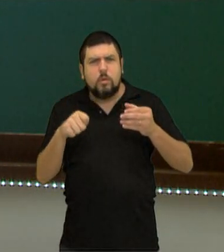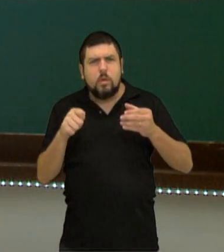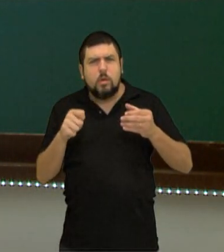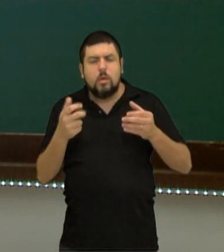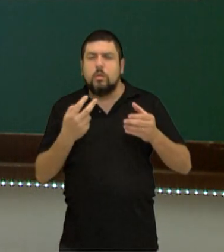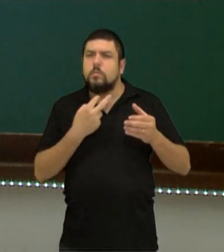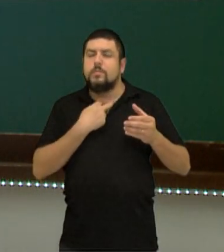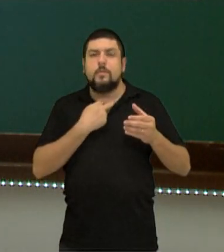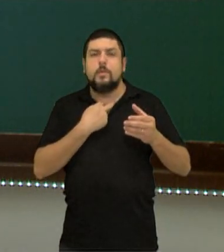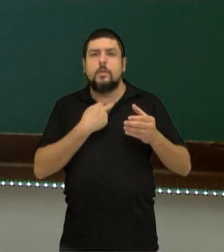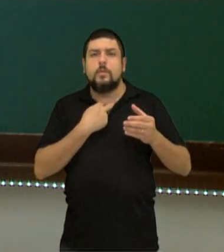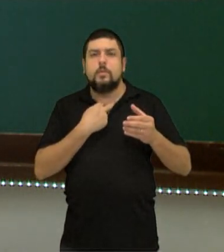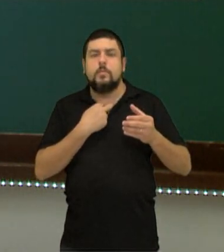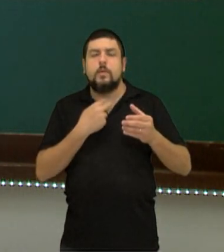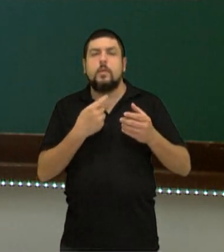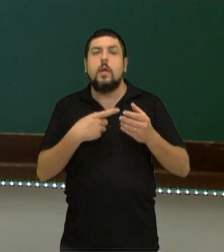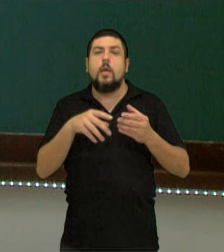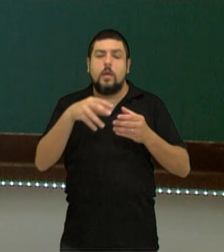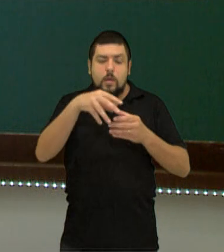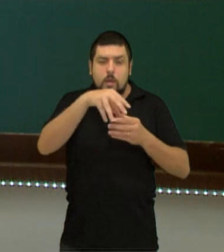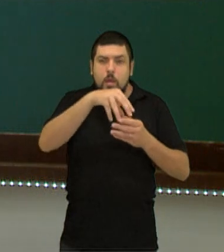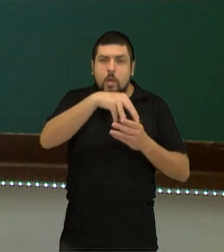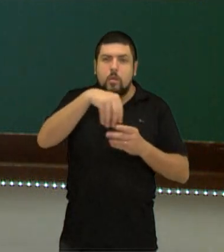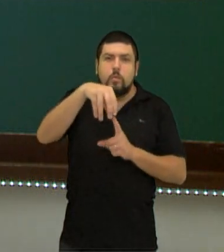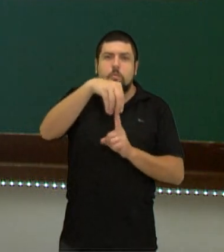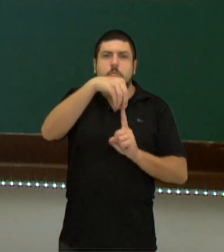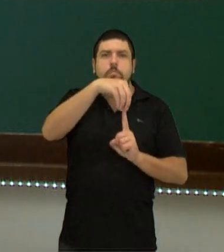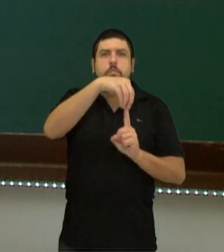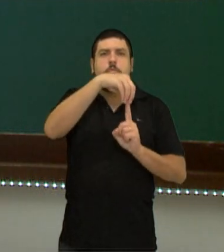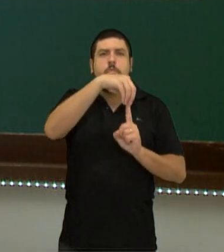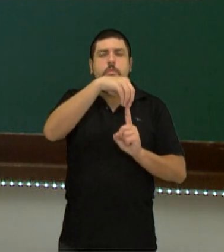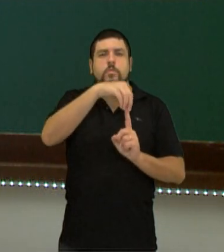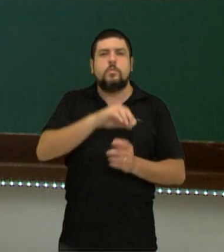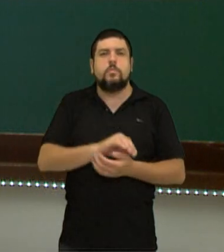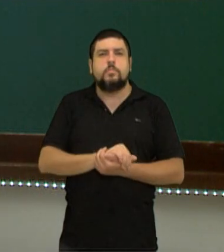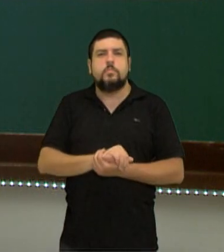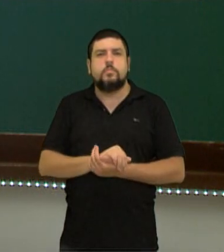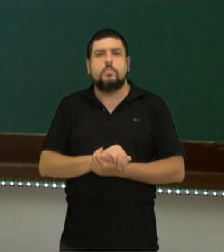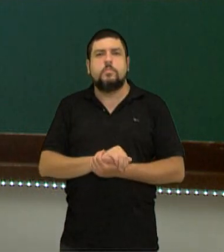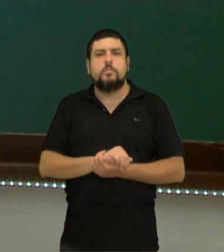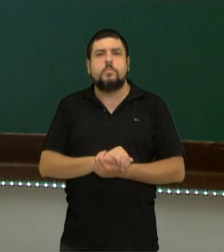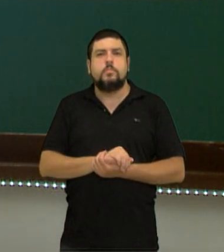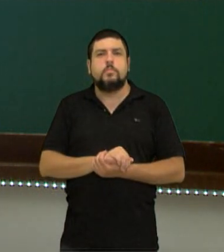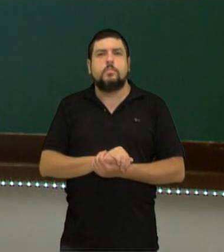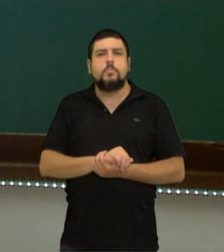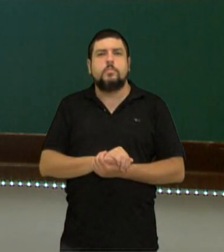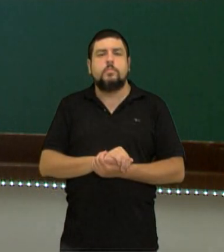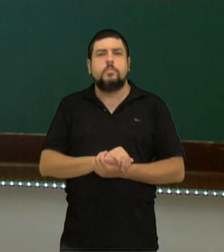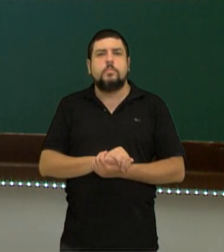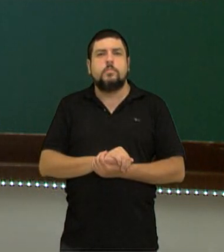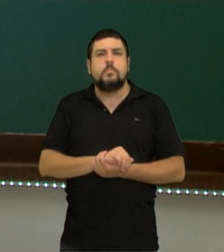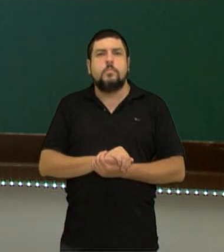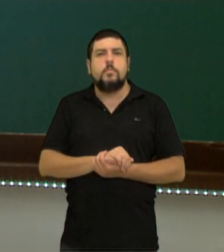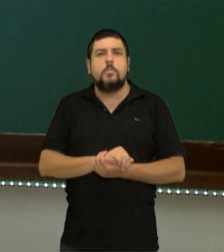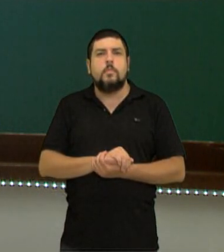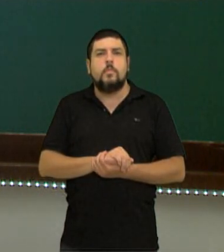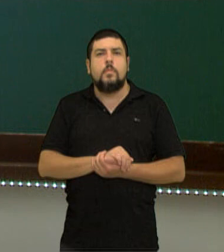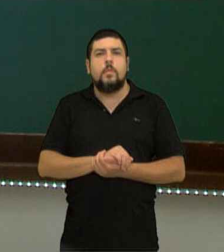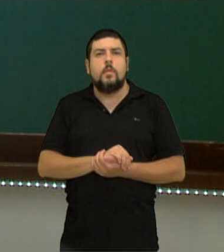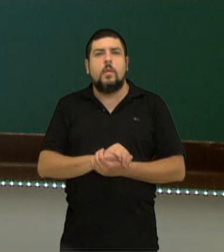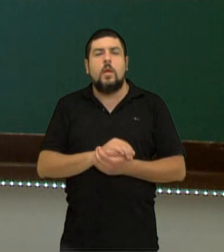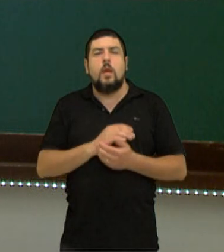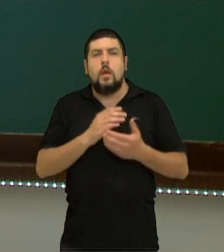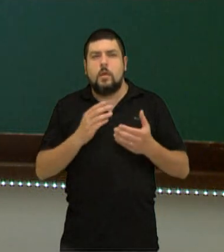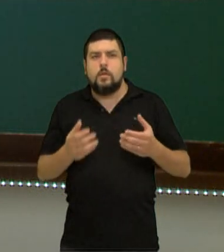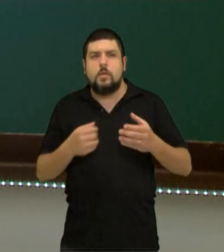aspecto visual. Está tudo homogêneo. Esse é um exemplo para vocês. Em uma solução, o material